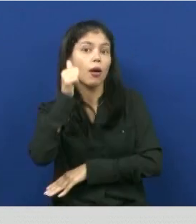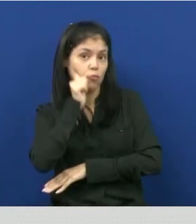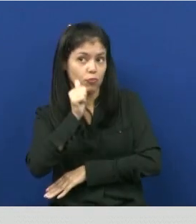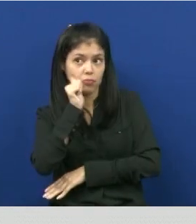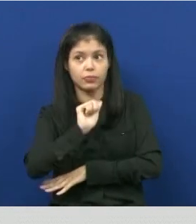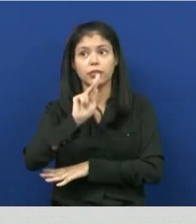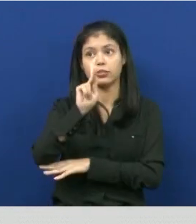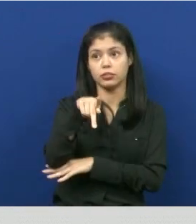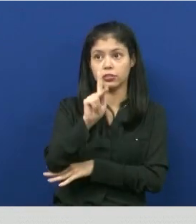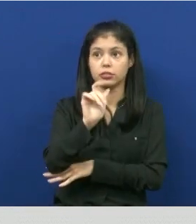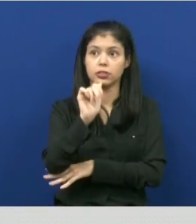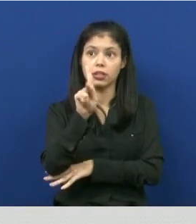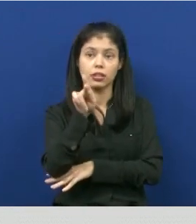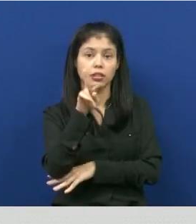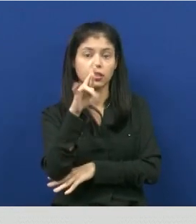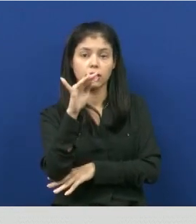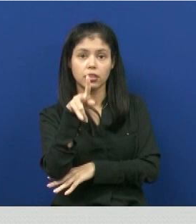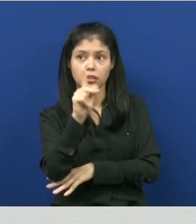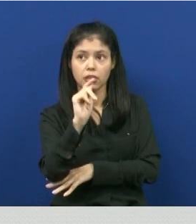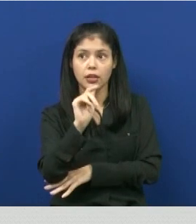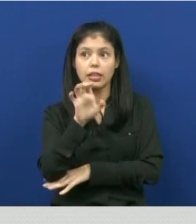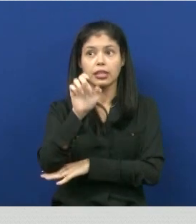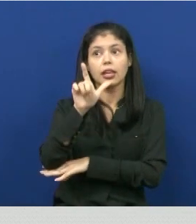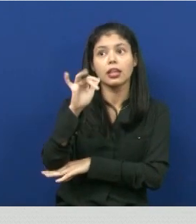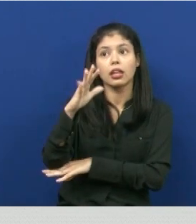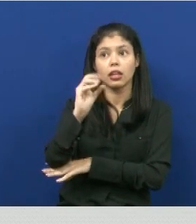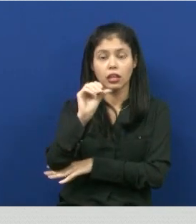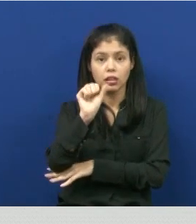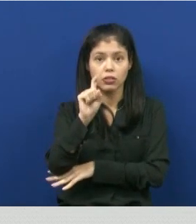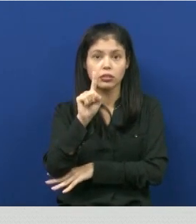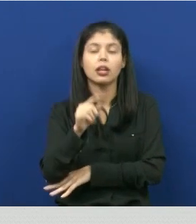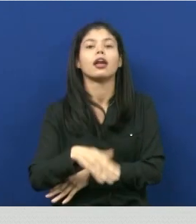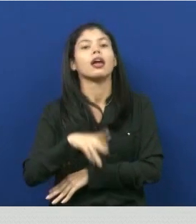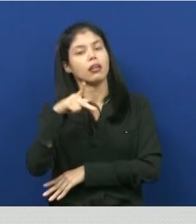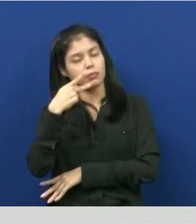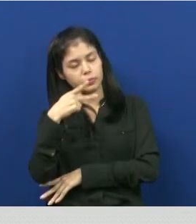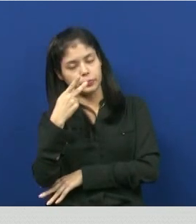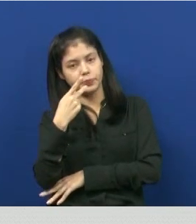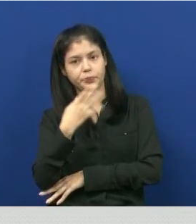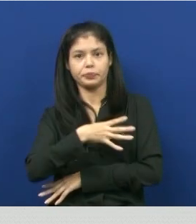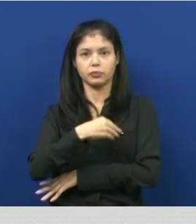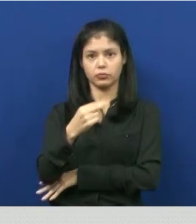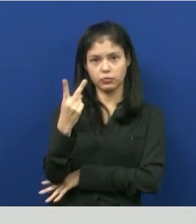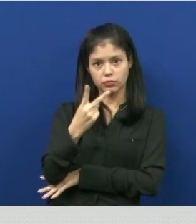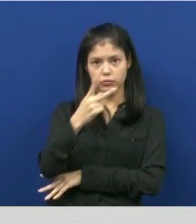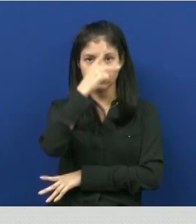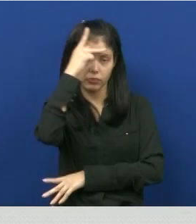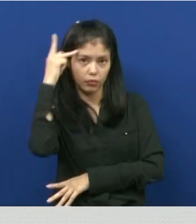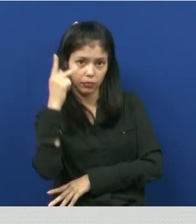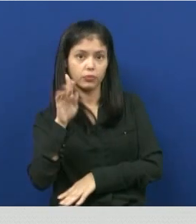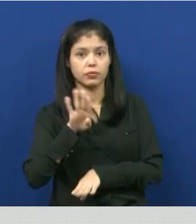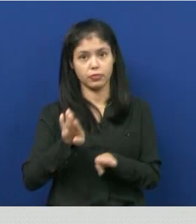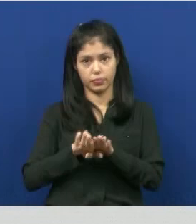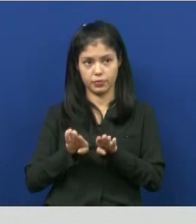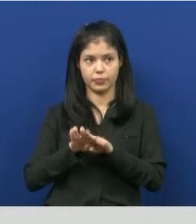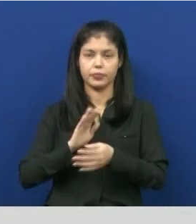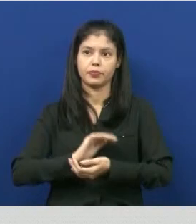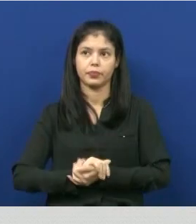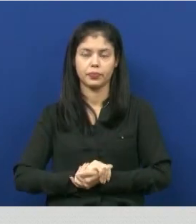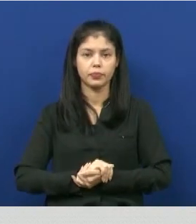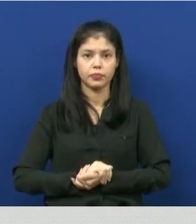ela. E ellos está se referindo a Shakira e Piqué, duas pessoas, no plural.